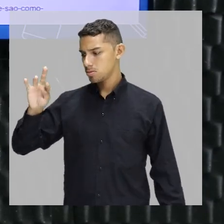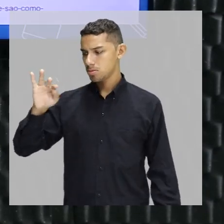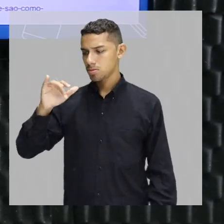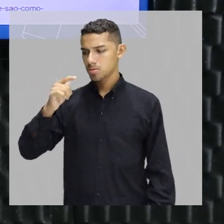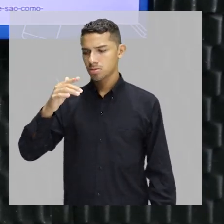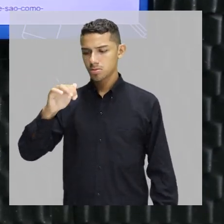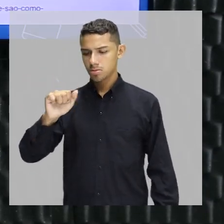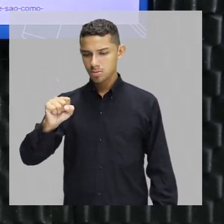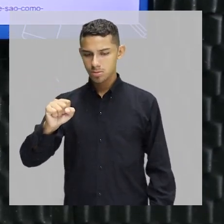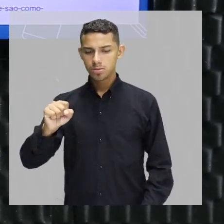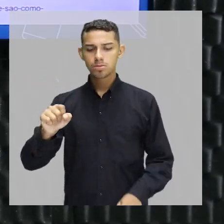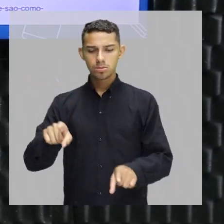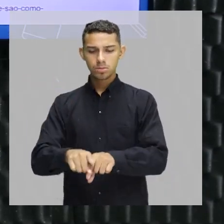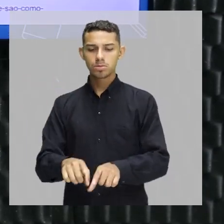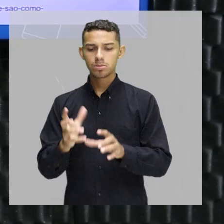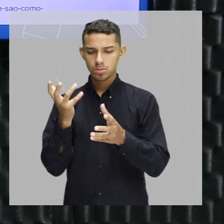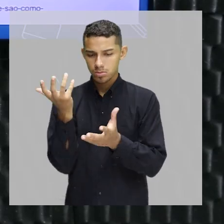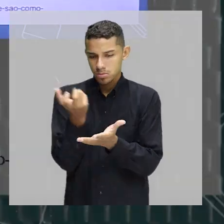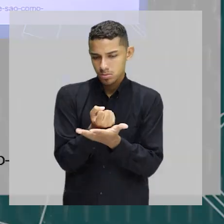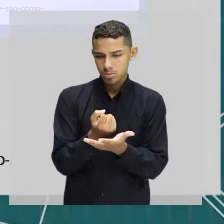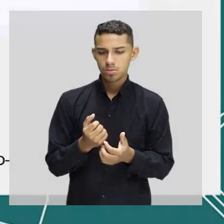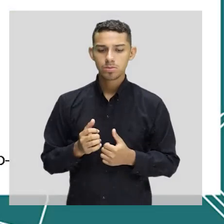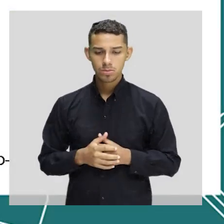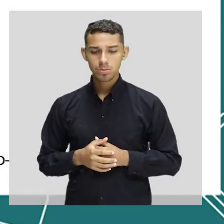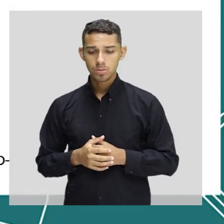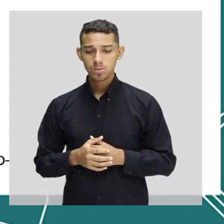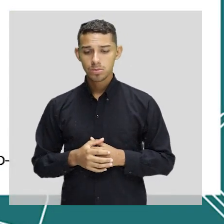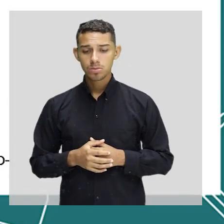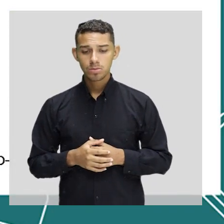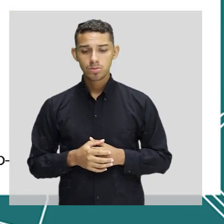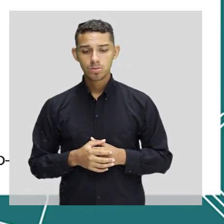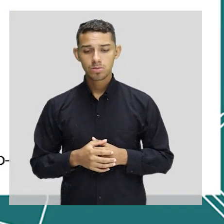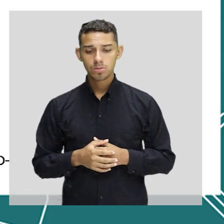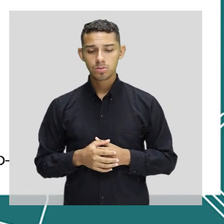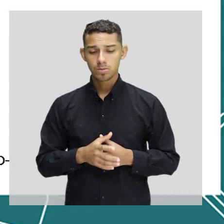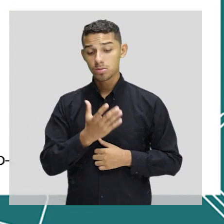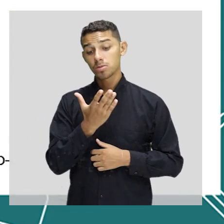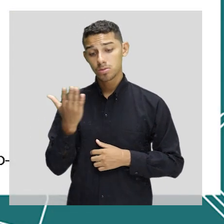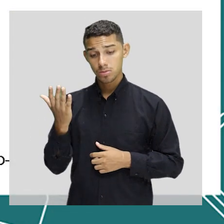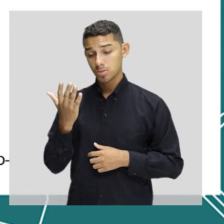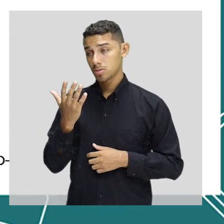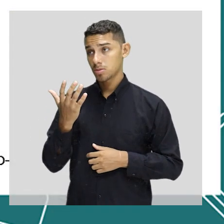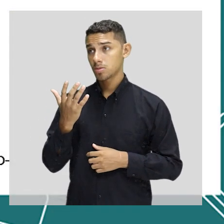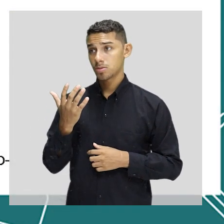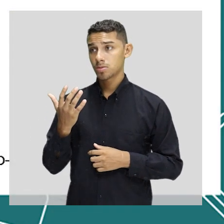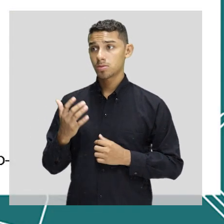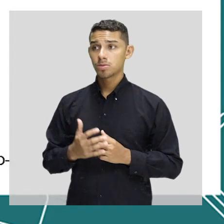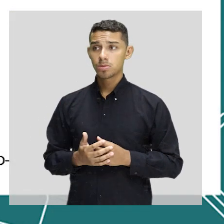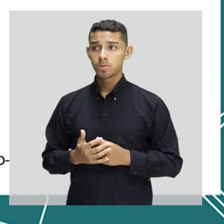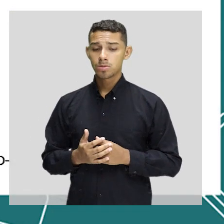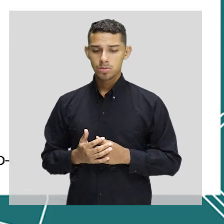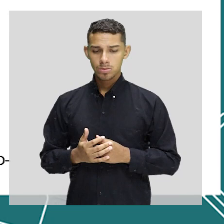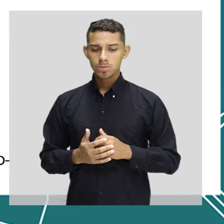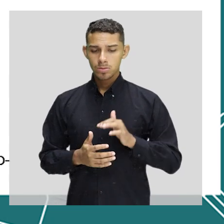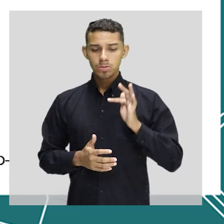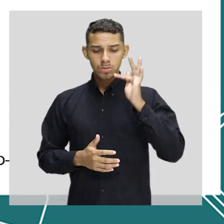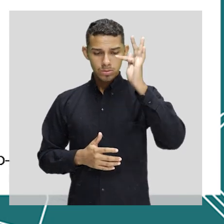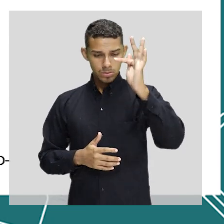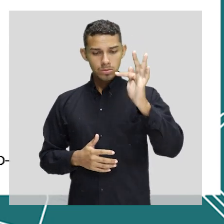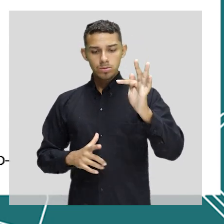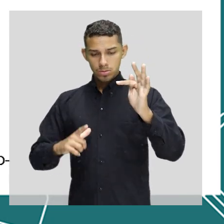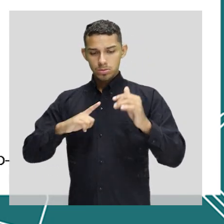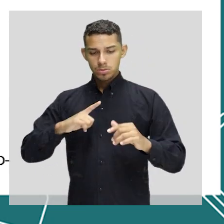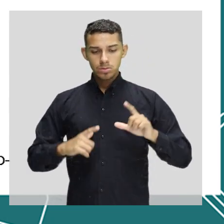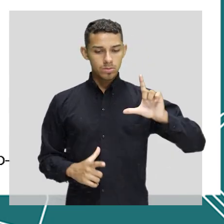eles vão poder fazer a coleta, tá certo? Então o futuro, olha só o futuro, ok? Nós temos o LHC bem